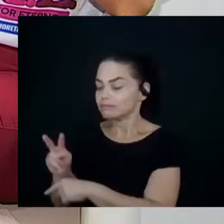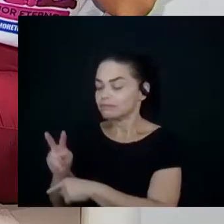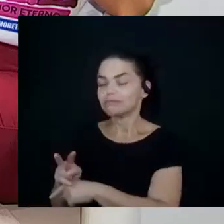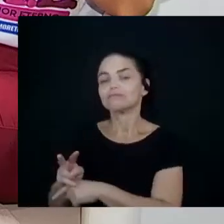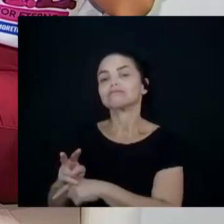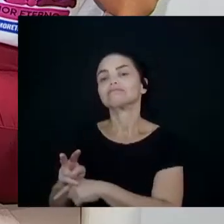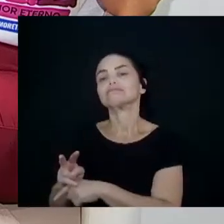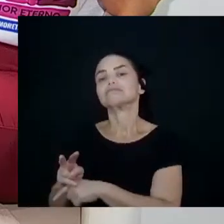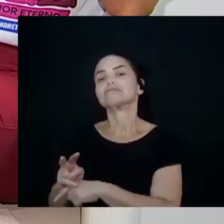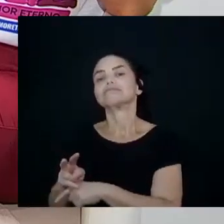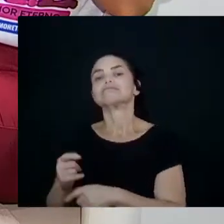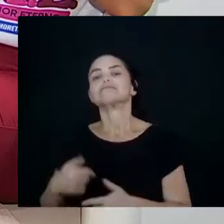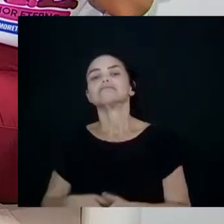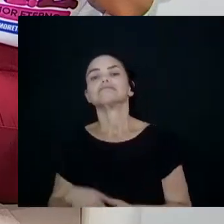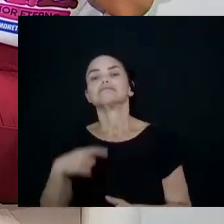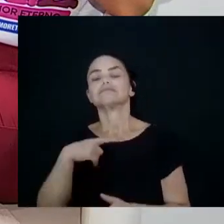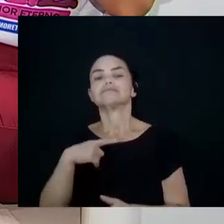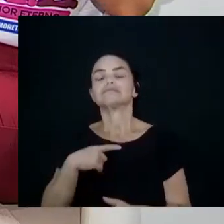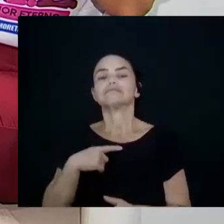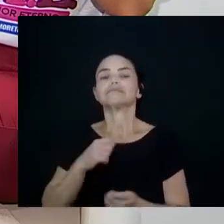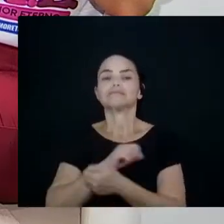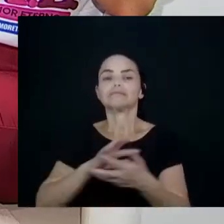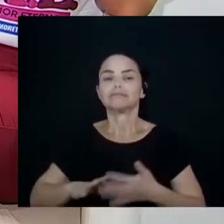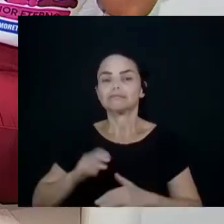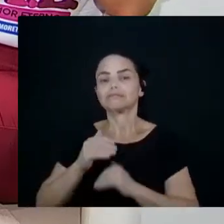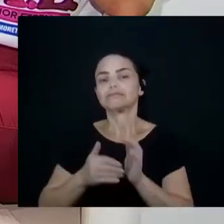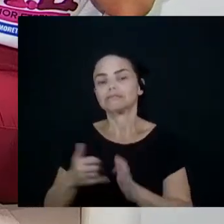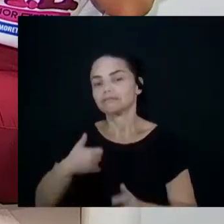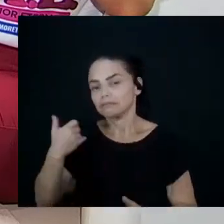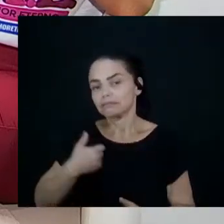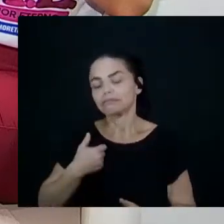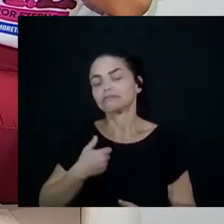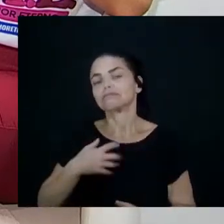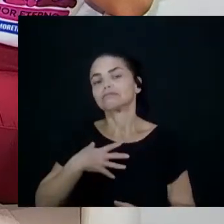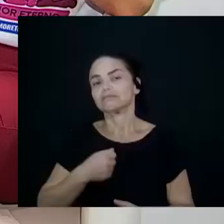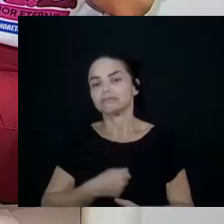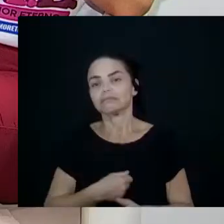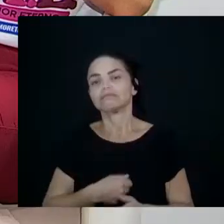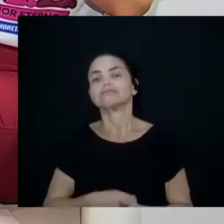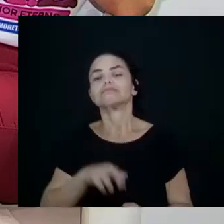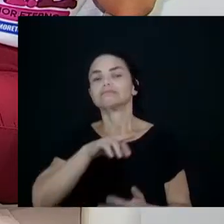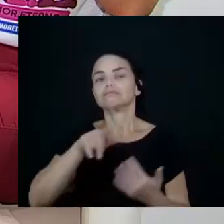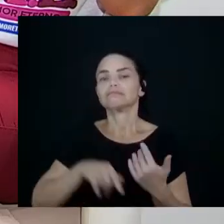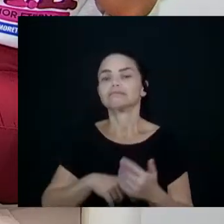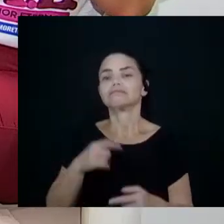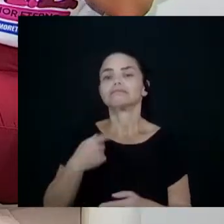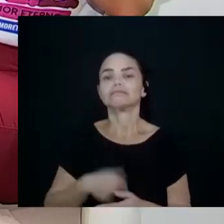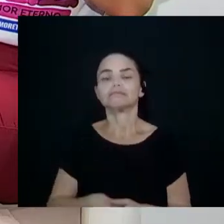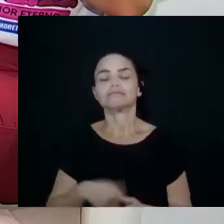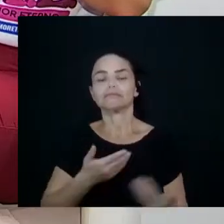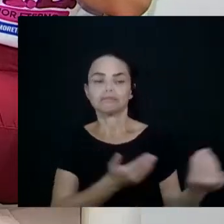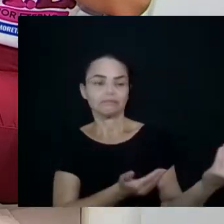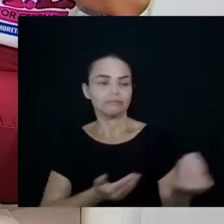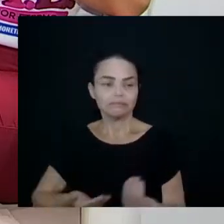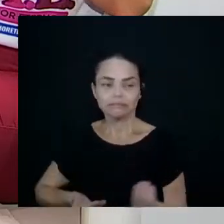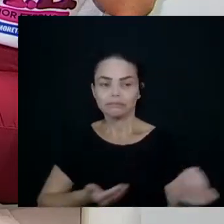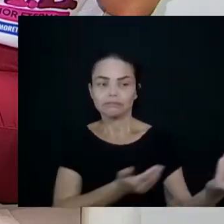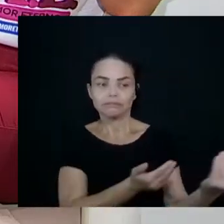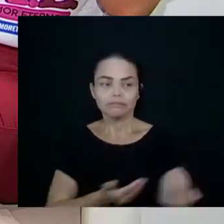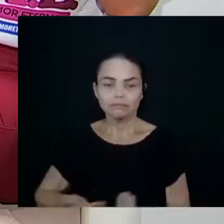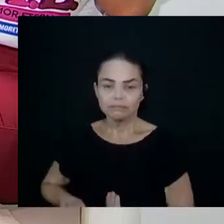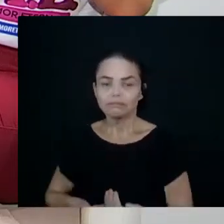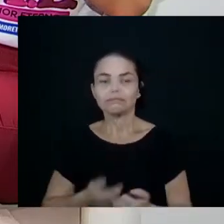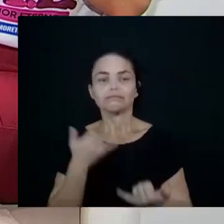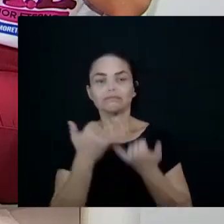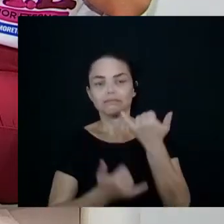faço questão dos encontros ter atividades para todas as idades, para que todas as mães com os filhos de diferente idade consigam ir, até o bebezinho. Então, enquanto as crianças estão tendo uma